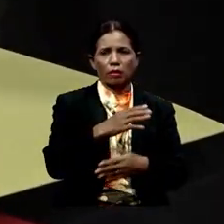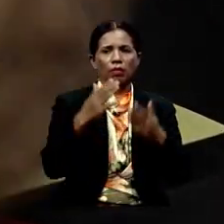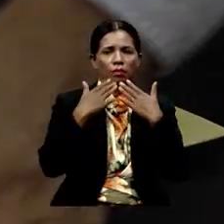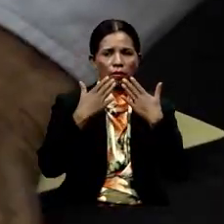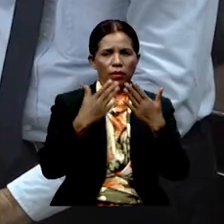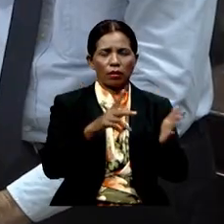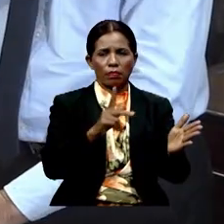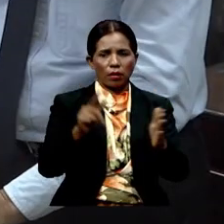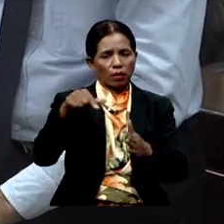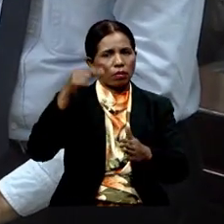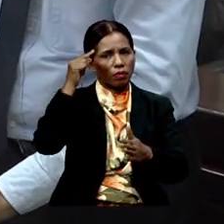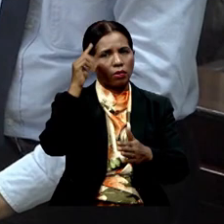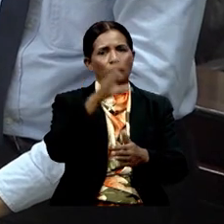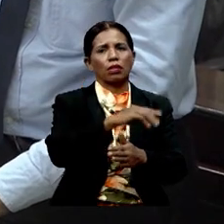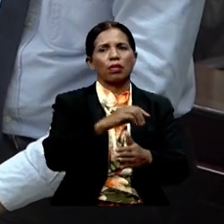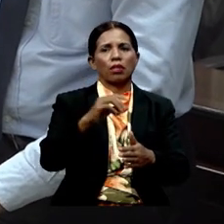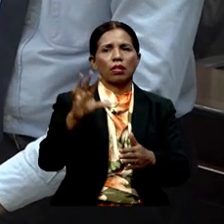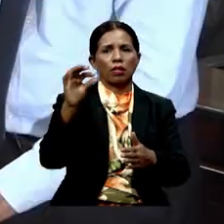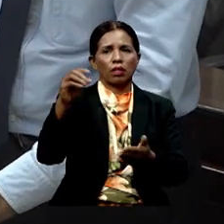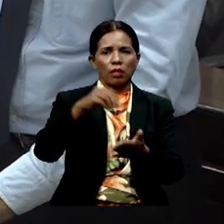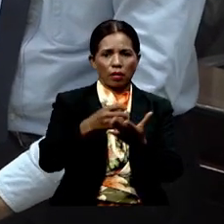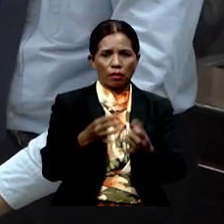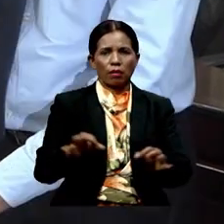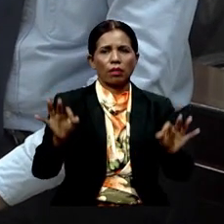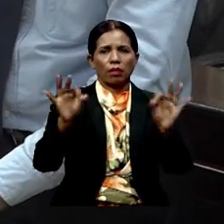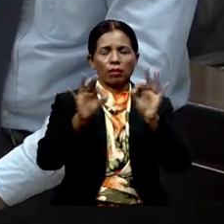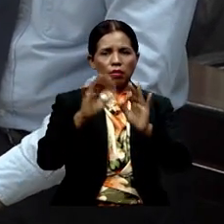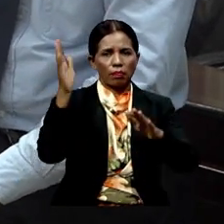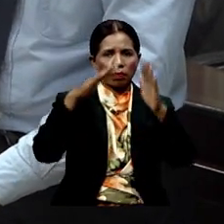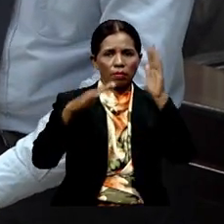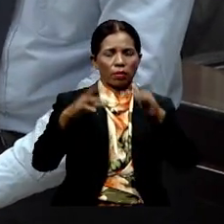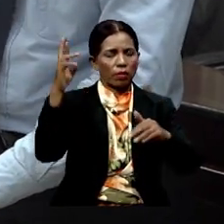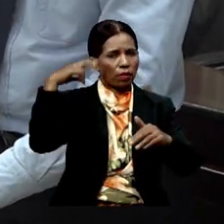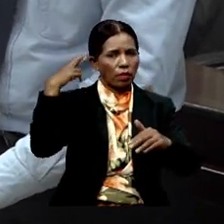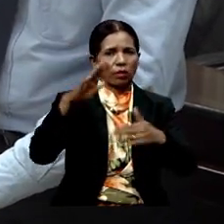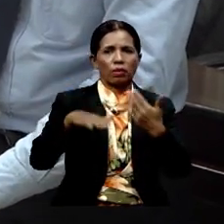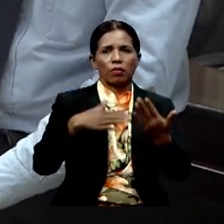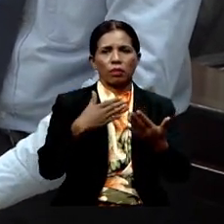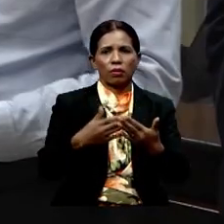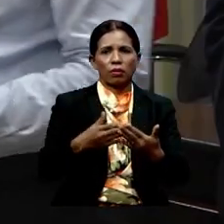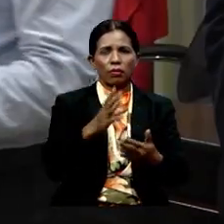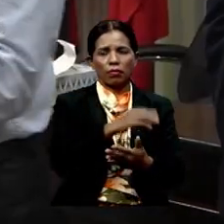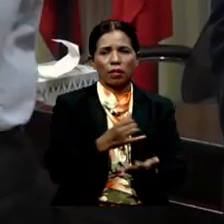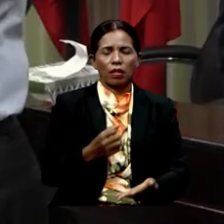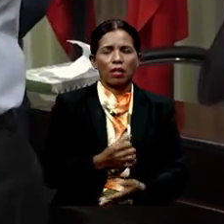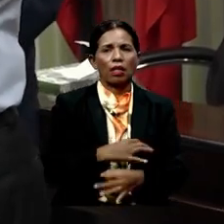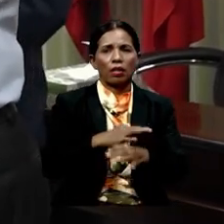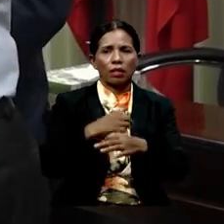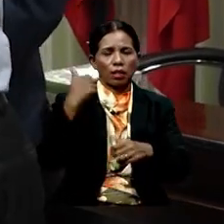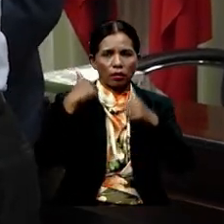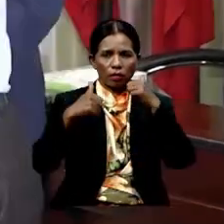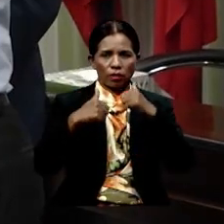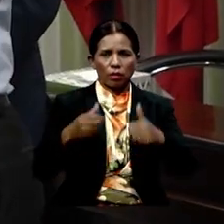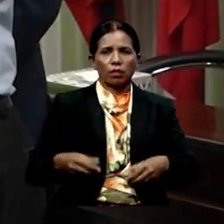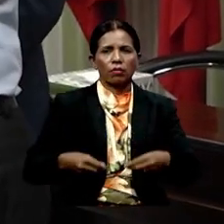ba plano governo constitucional da Sia, nebe tau prioridade ba problema Rádio Comunidade Sirnian, hodi bele hadia qualidade atividade no